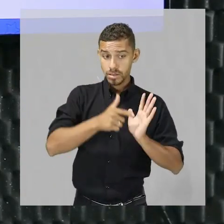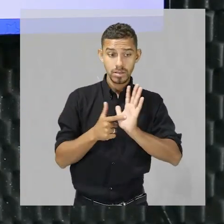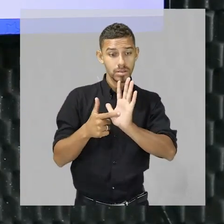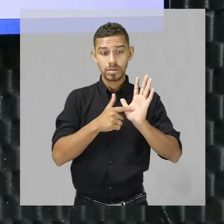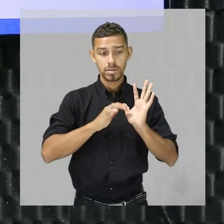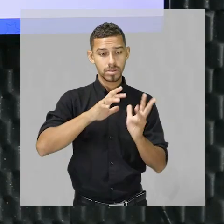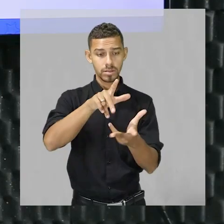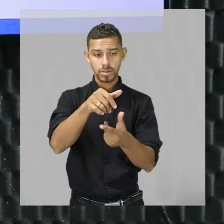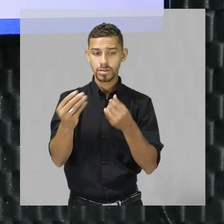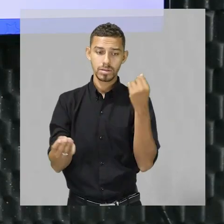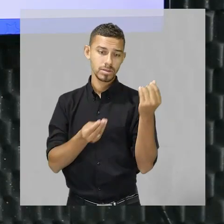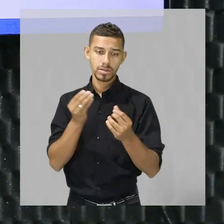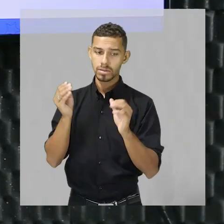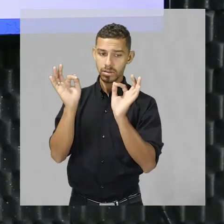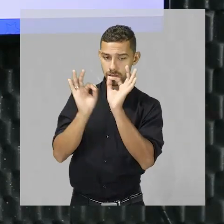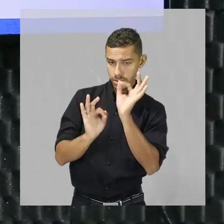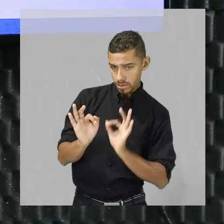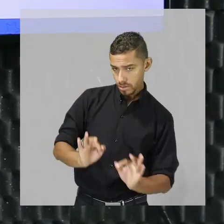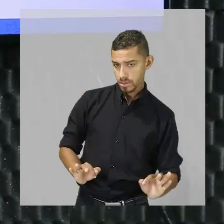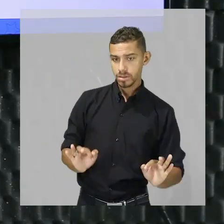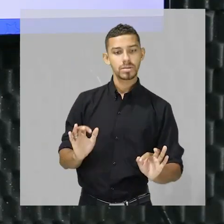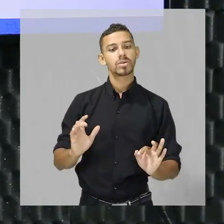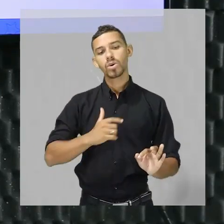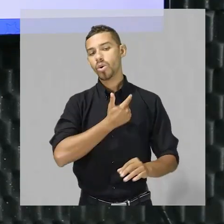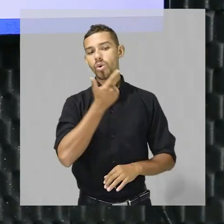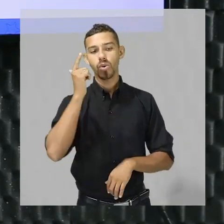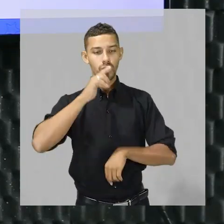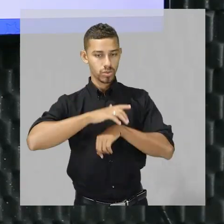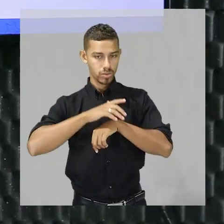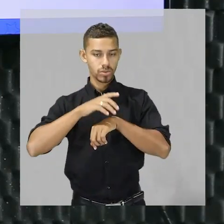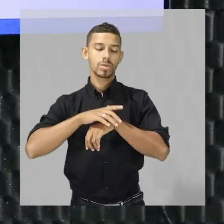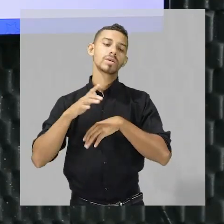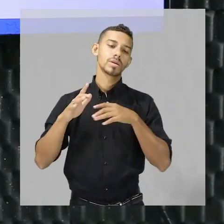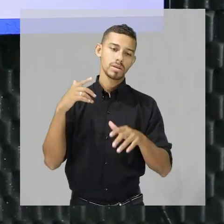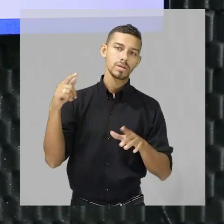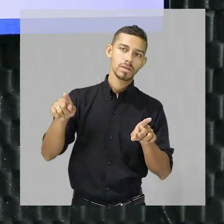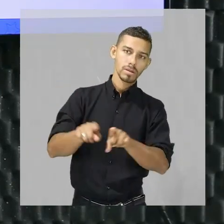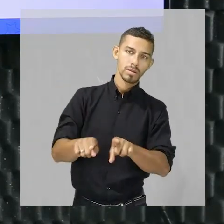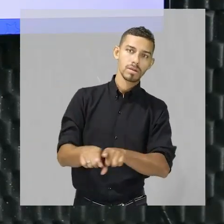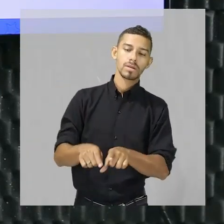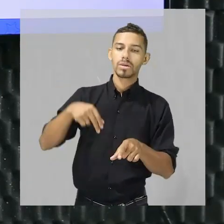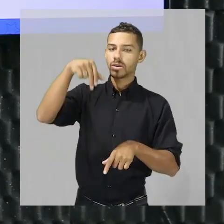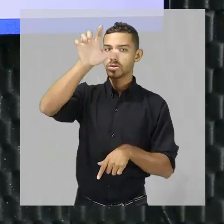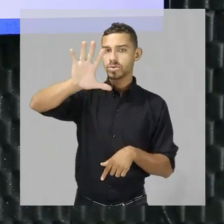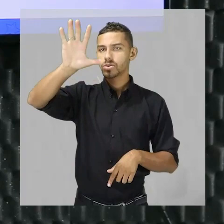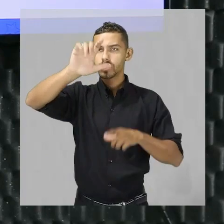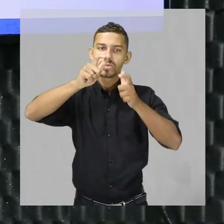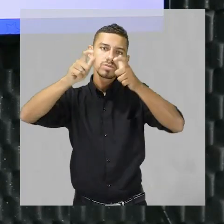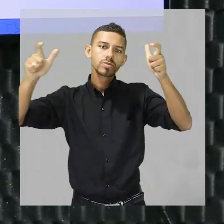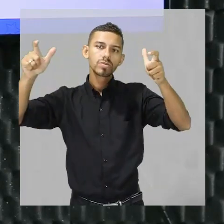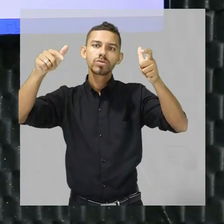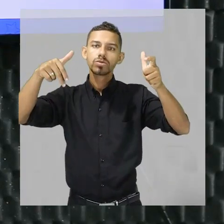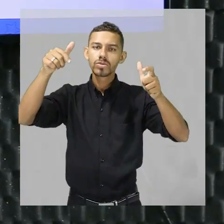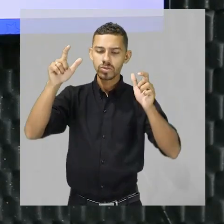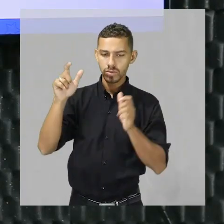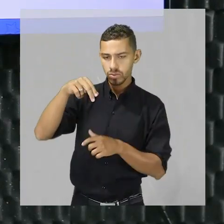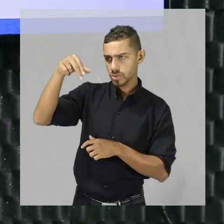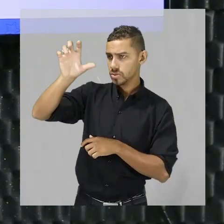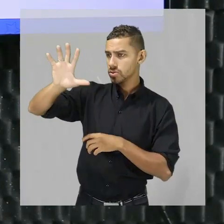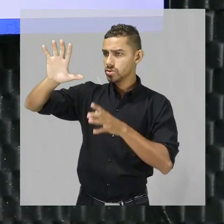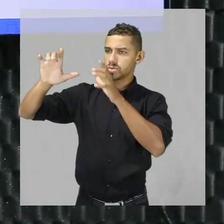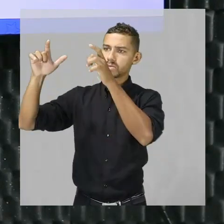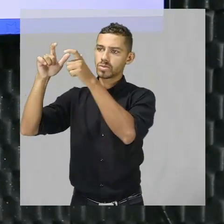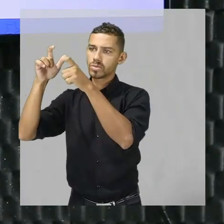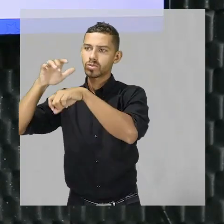de determinada forma, tá? E nós vamos ter, por exemplo, outras projeções que vão fazer, por exemplo, o hemisfério norte maior, né, e o hemisfério norte